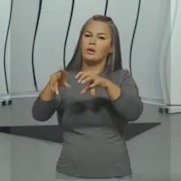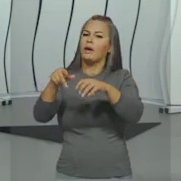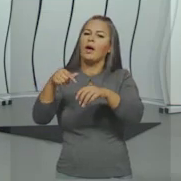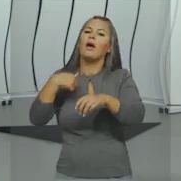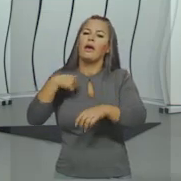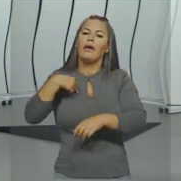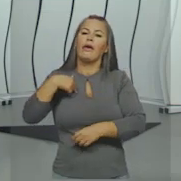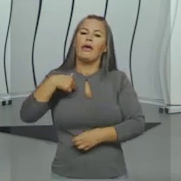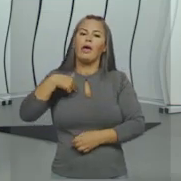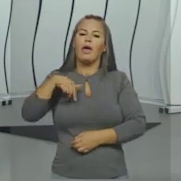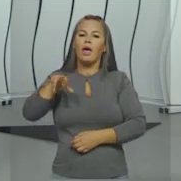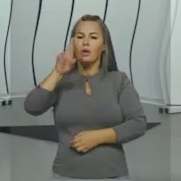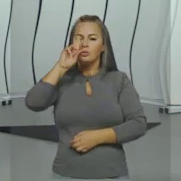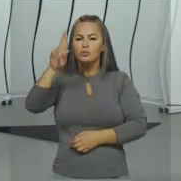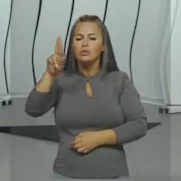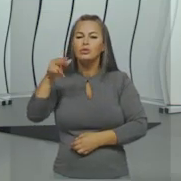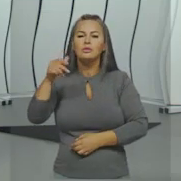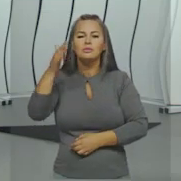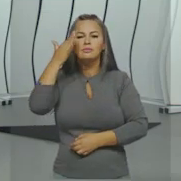plantação.